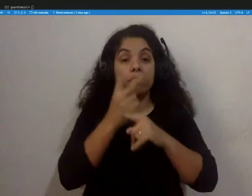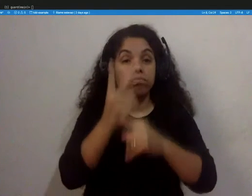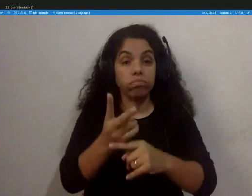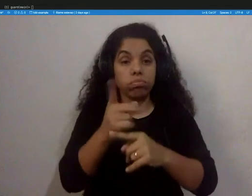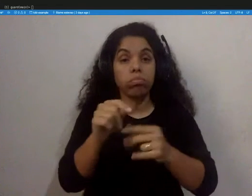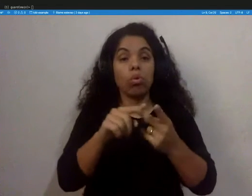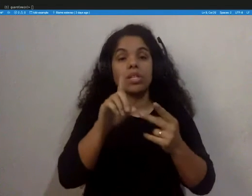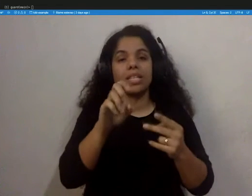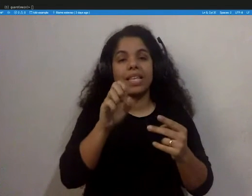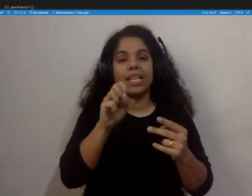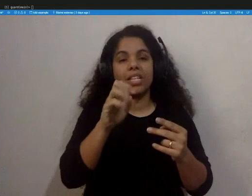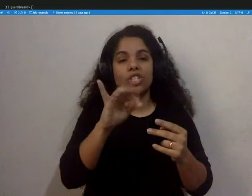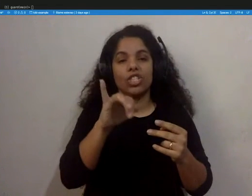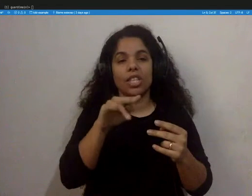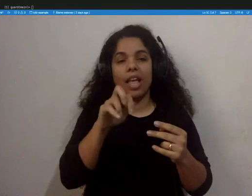o destinatário.